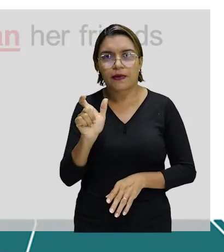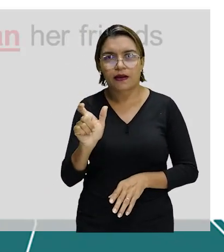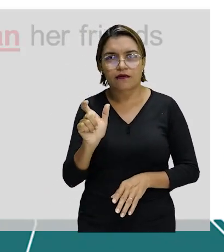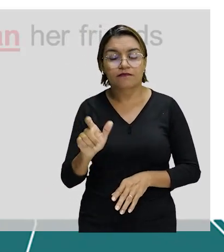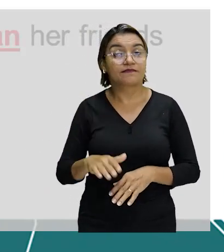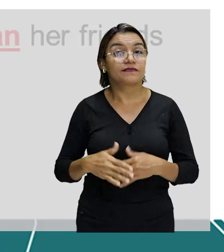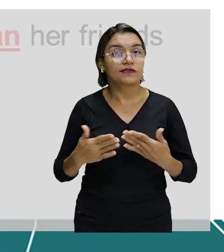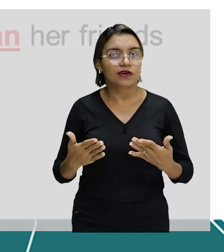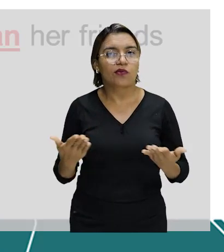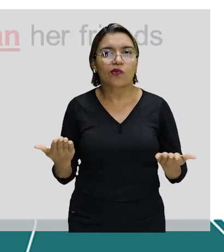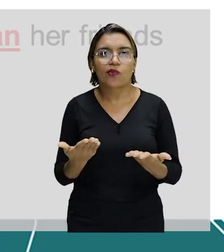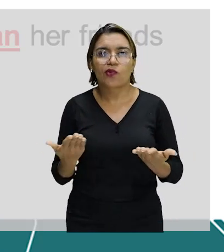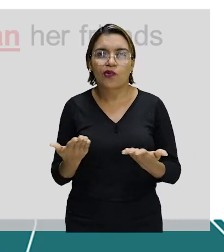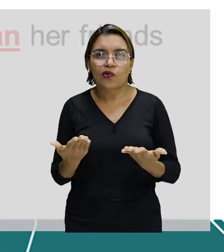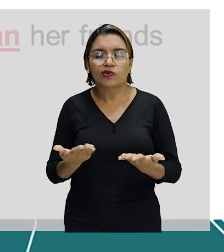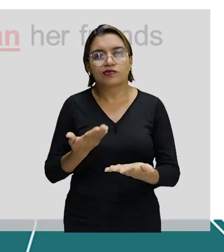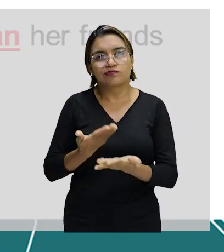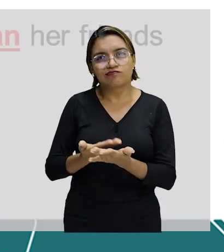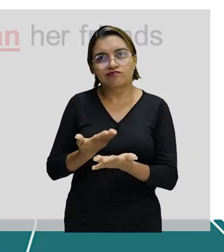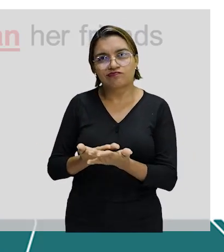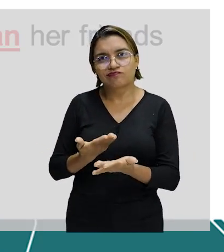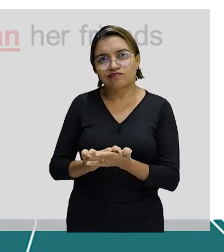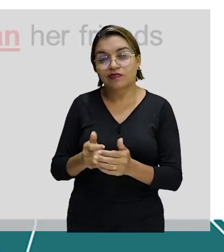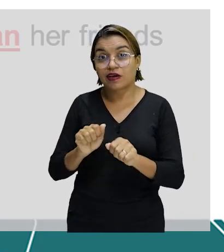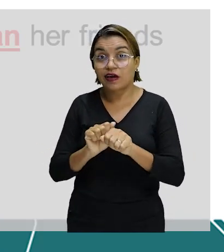E, pessoal, hoje nós tratamos de